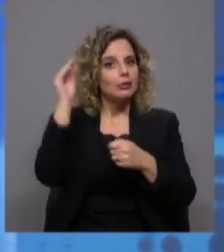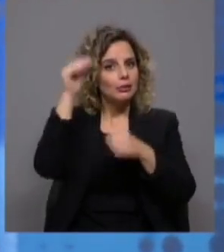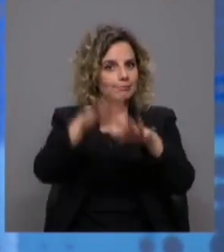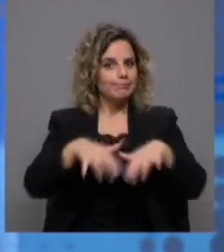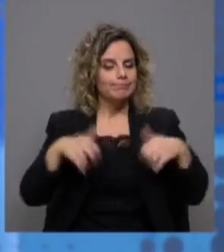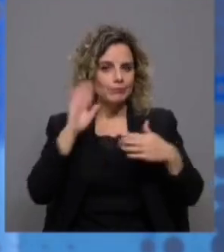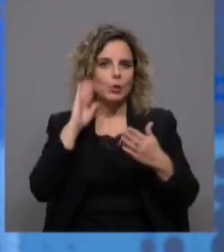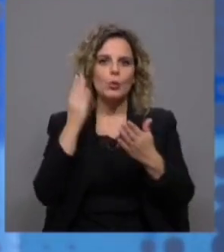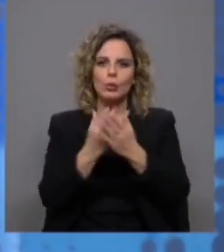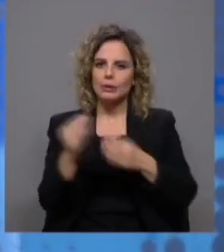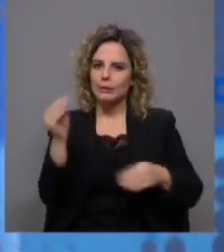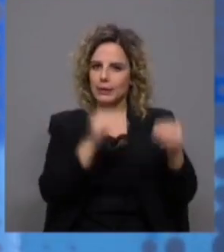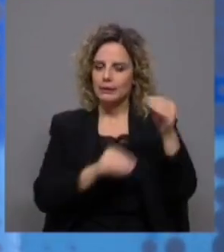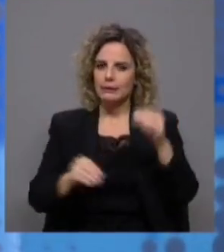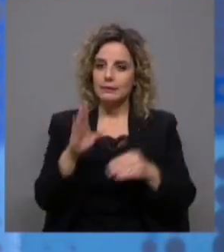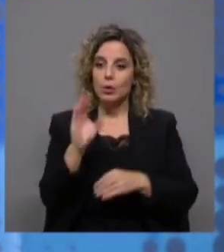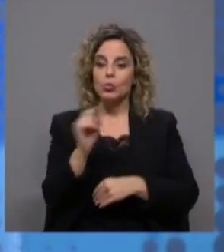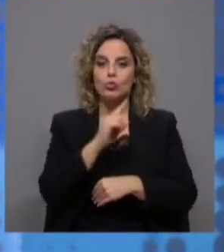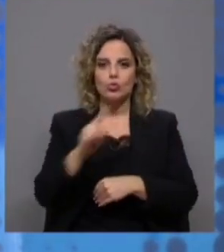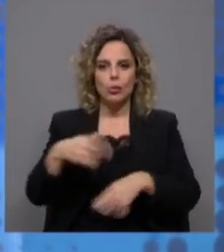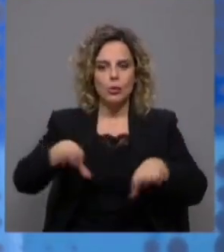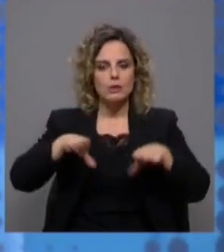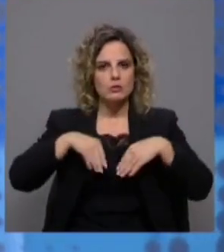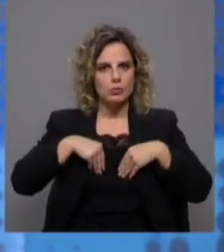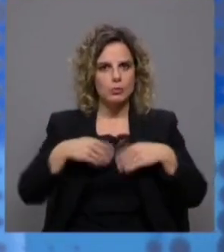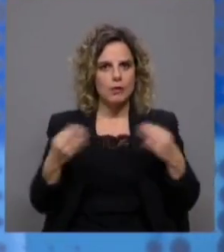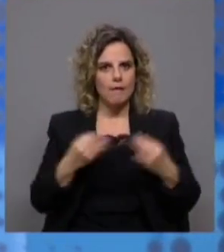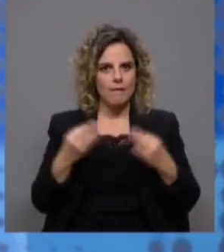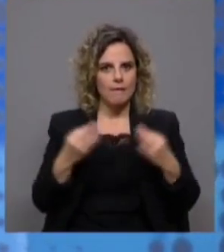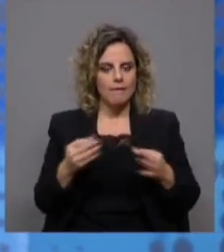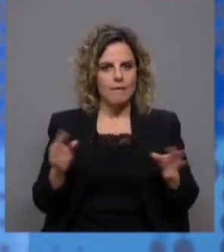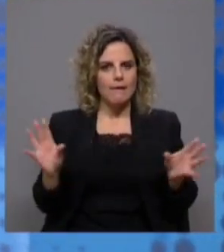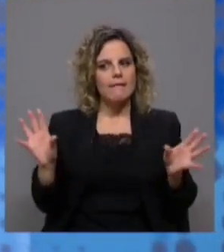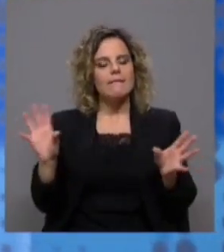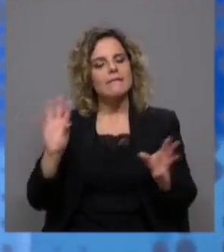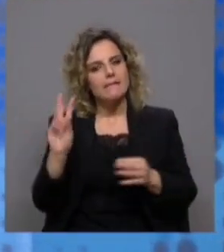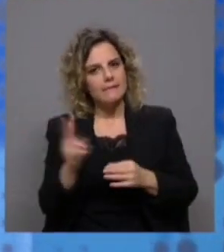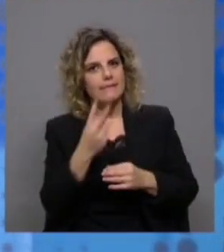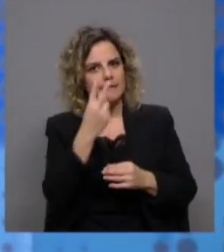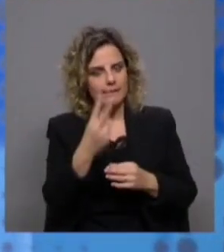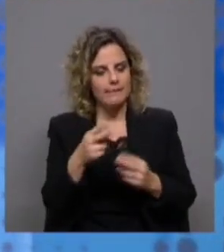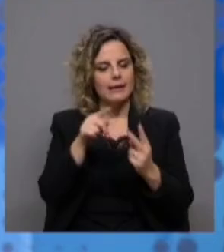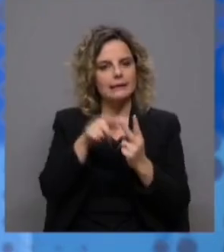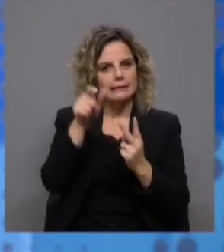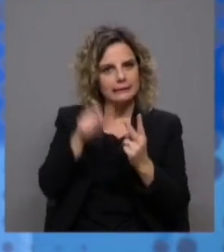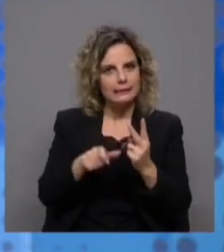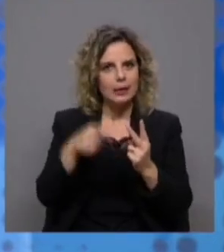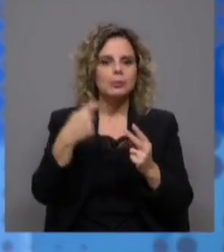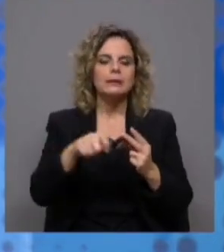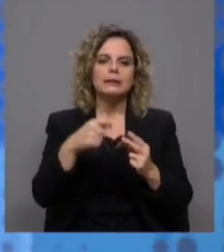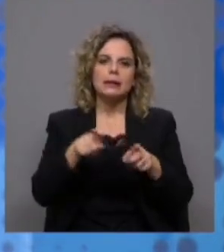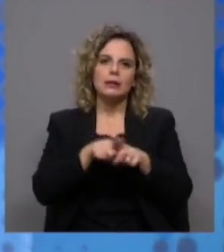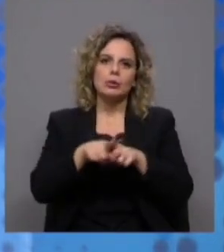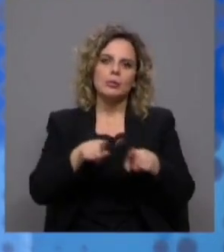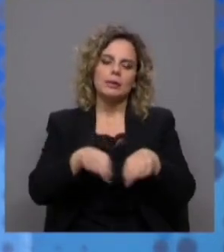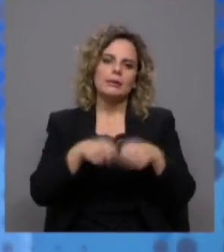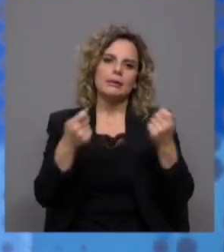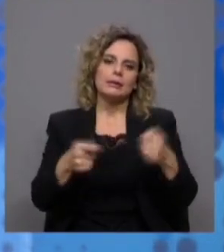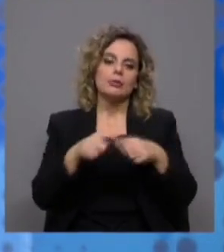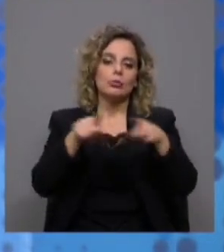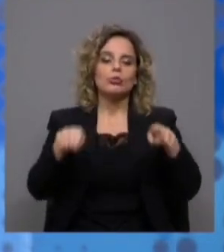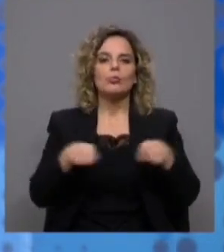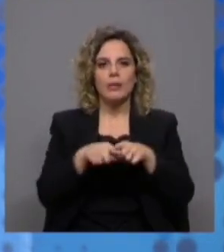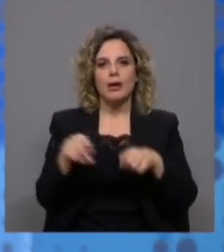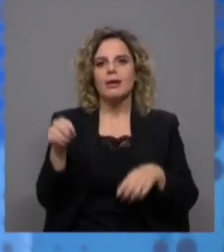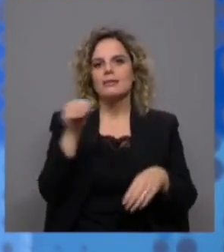João Cotrim de Figueiredo assumiu esse lugar que acumula Desde dezembro 2019 com o cargo de presidente do partido neste